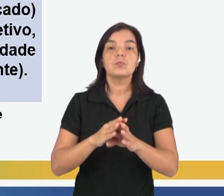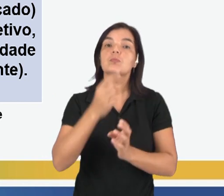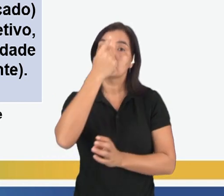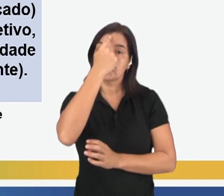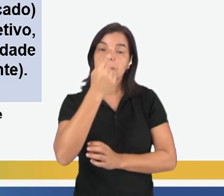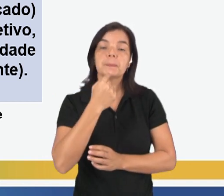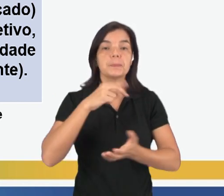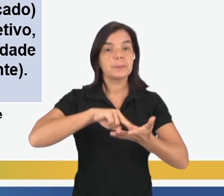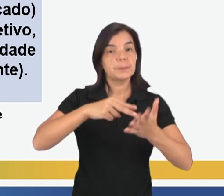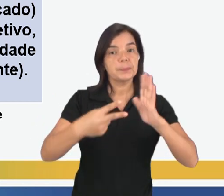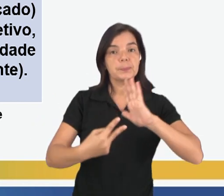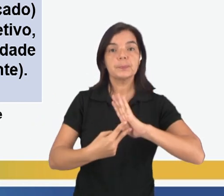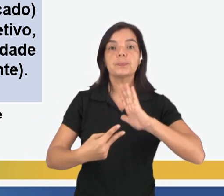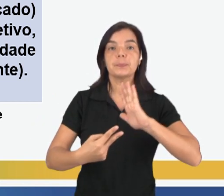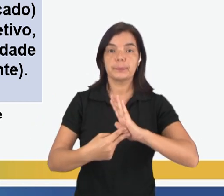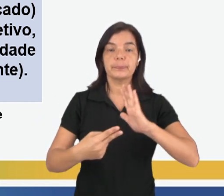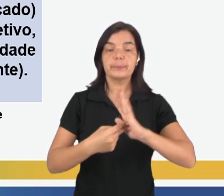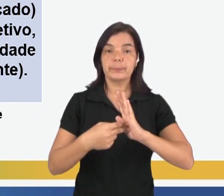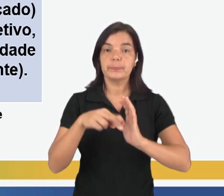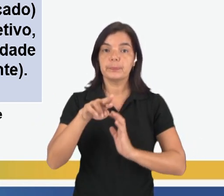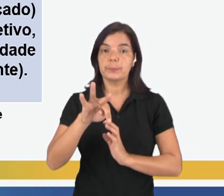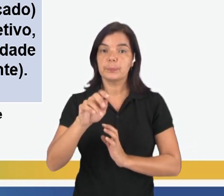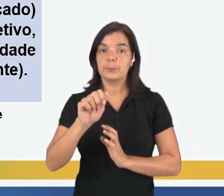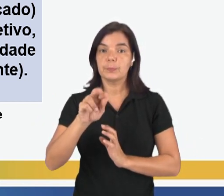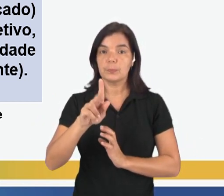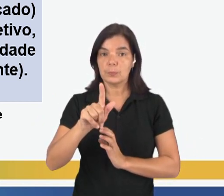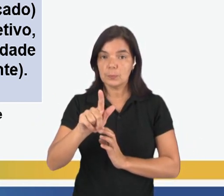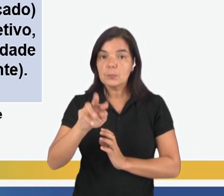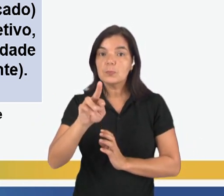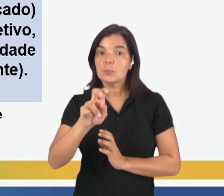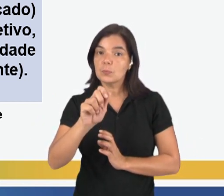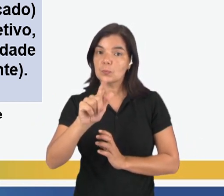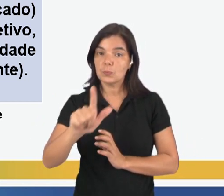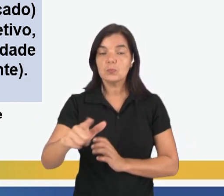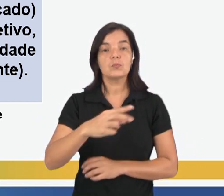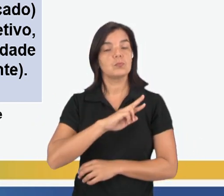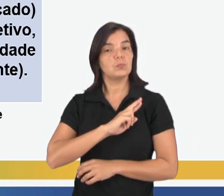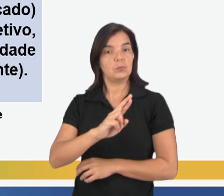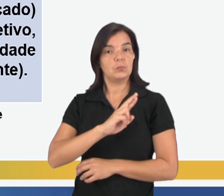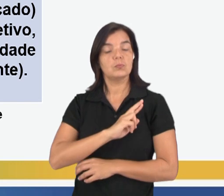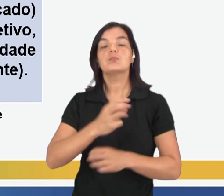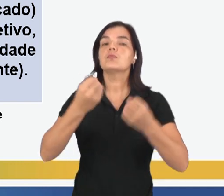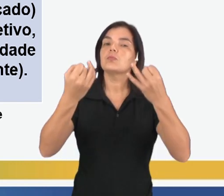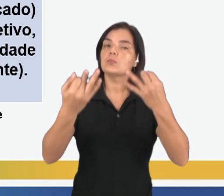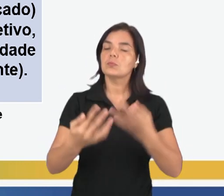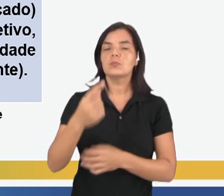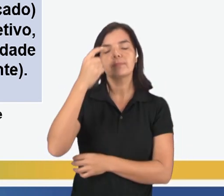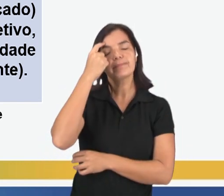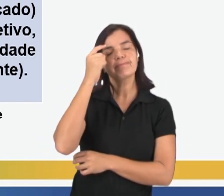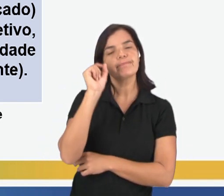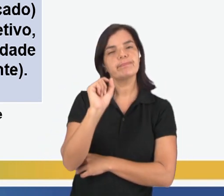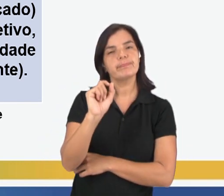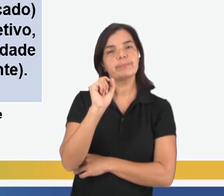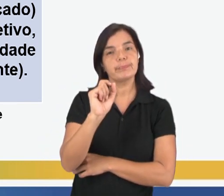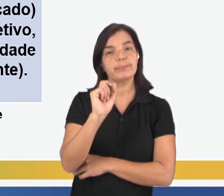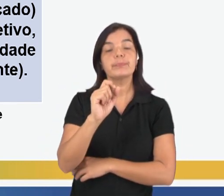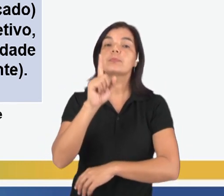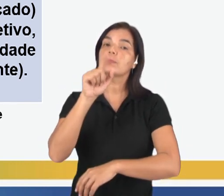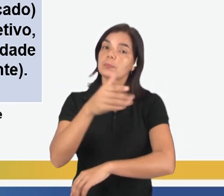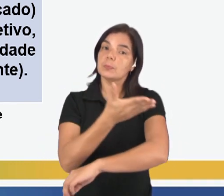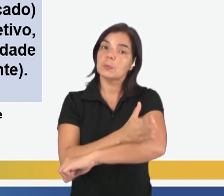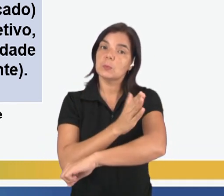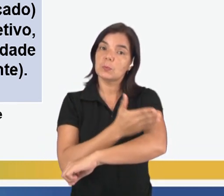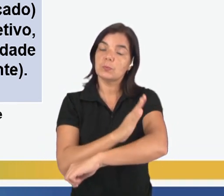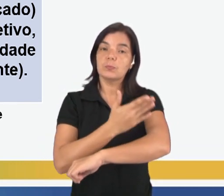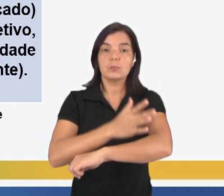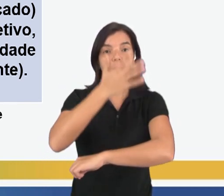simbólico o sentido de um ritual religioso. Então, ao falar sobre ritual, a gente imagina o seguinte, é uma prática